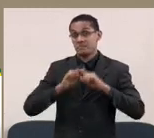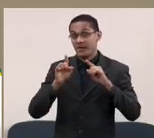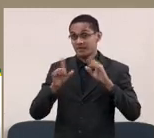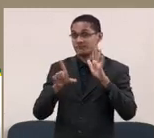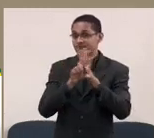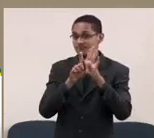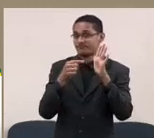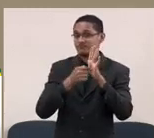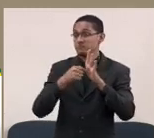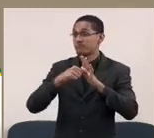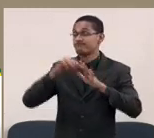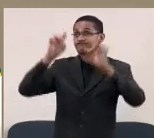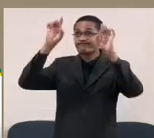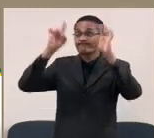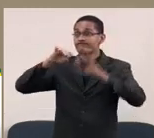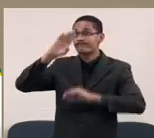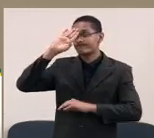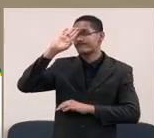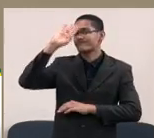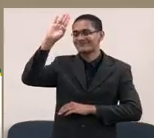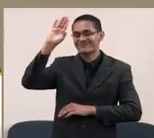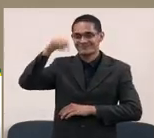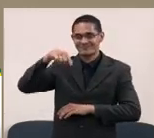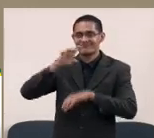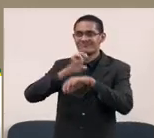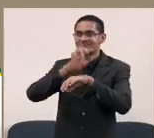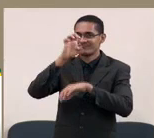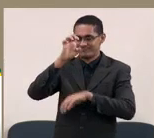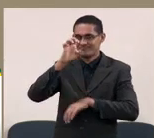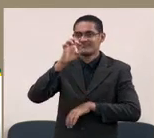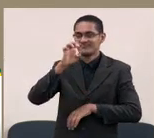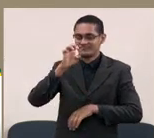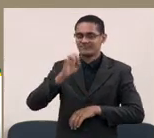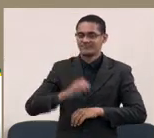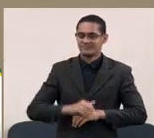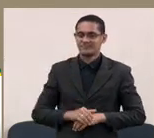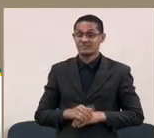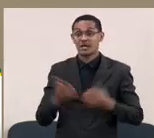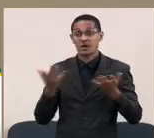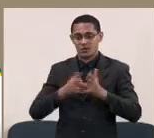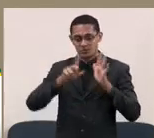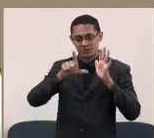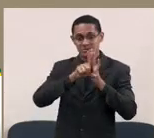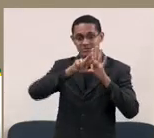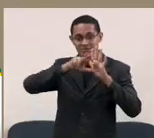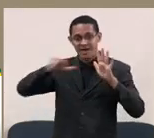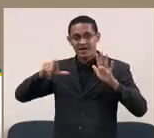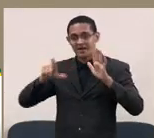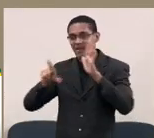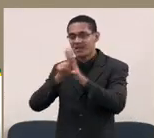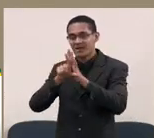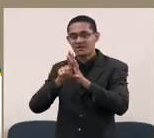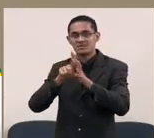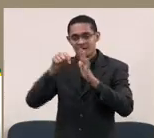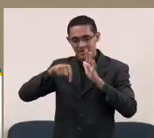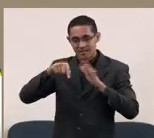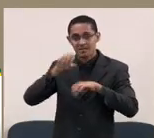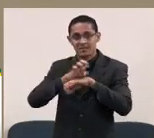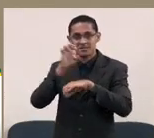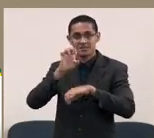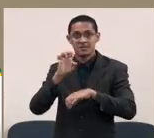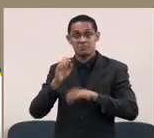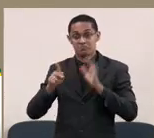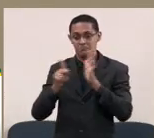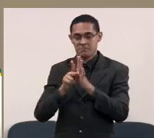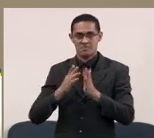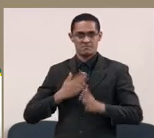é a mais moderna do país. Todas as legislações vigentes hoje no Estado sobre o autismo são de minha autoria, à exceção de